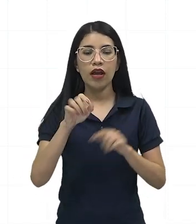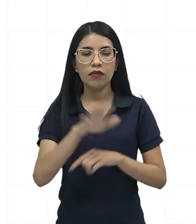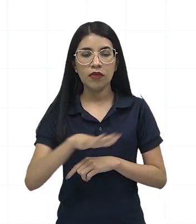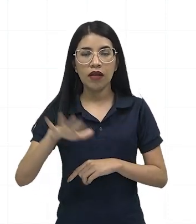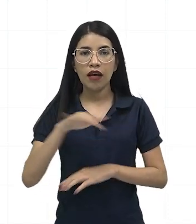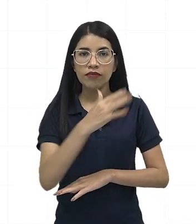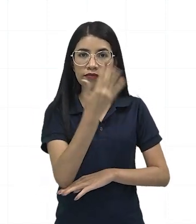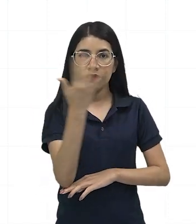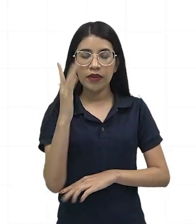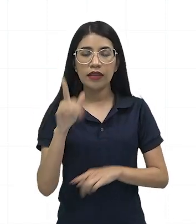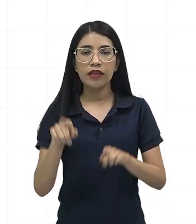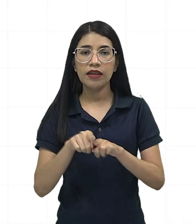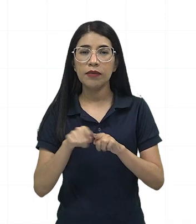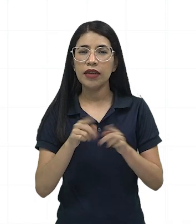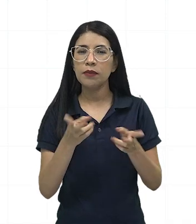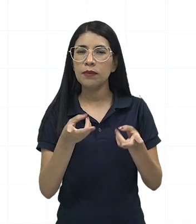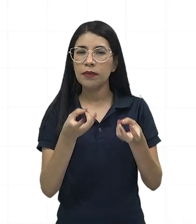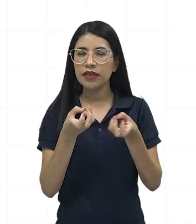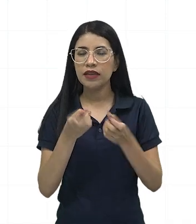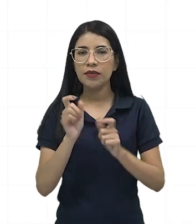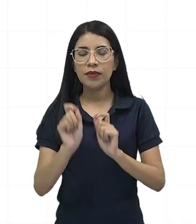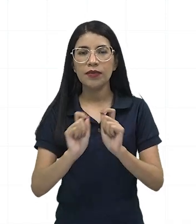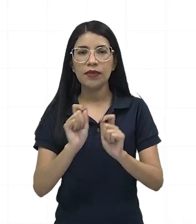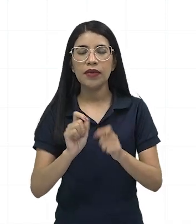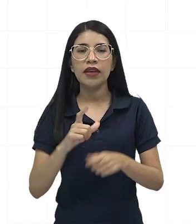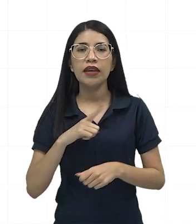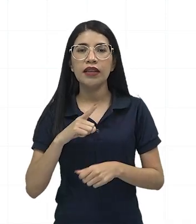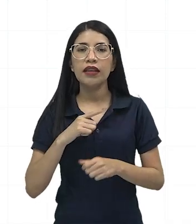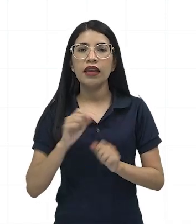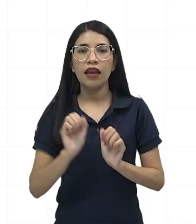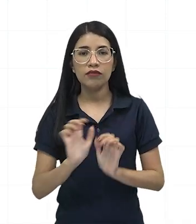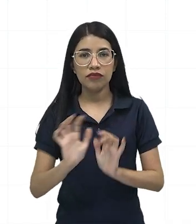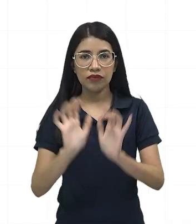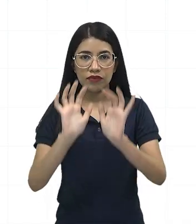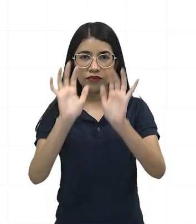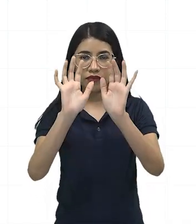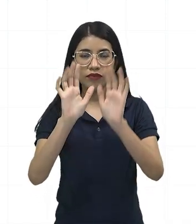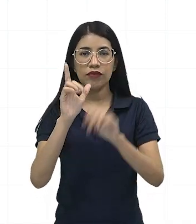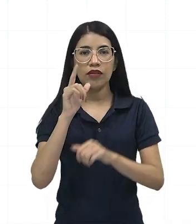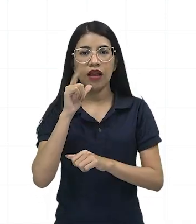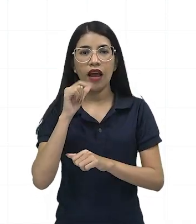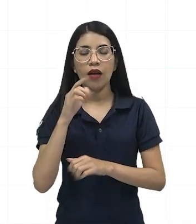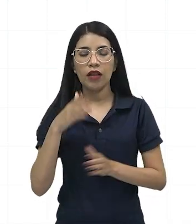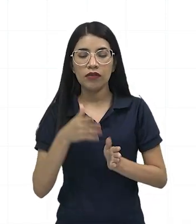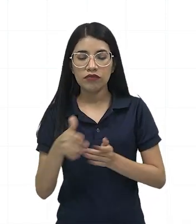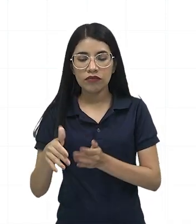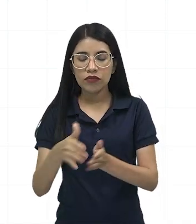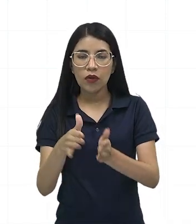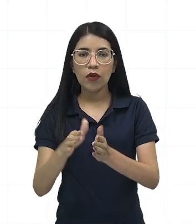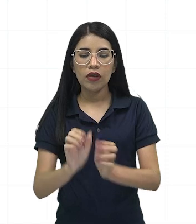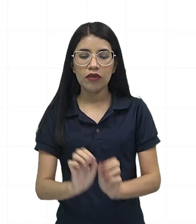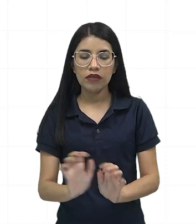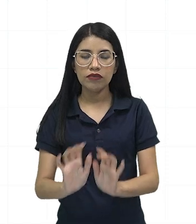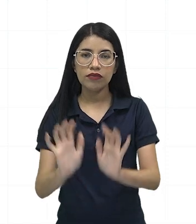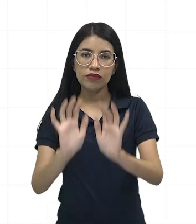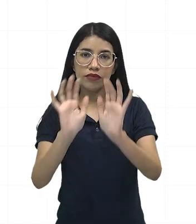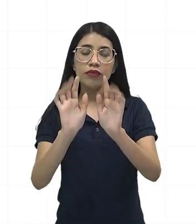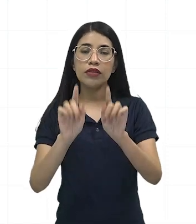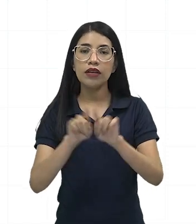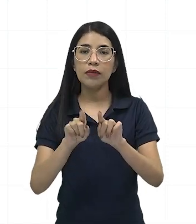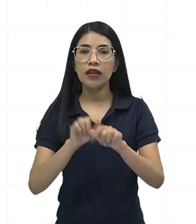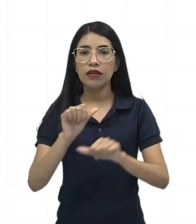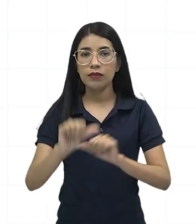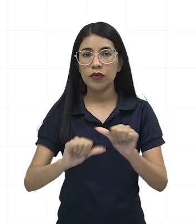ambiente, e percebam aí que nós temos a evaporação das águas dos rios, né? Que passa do seu